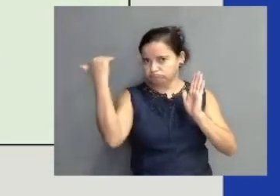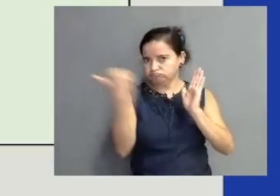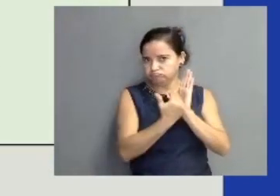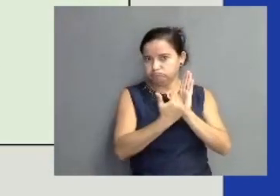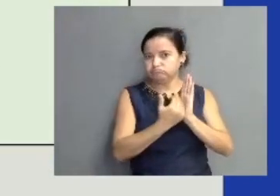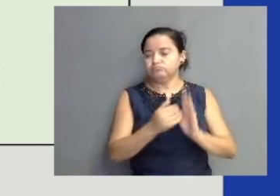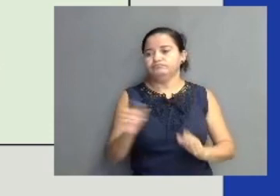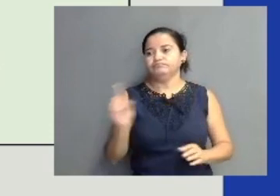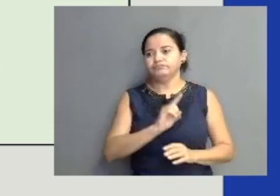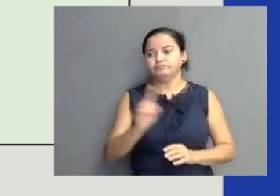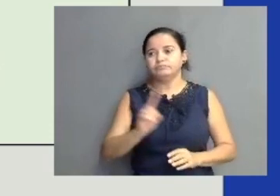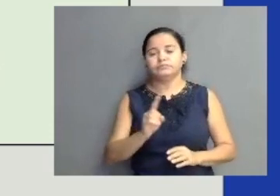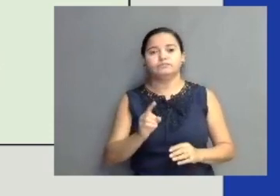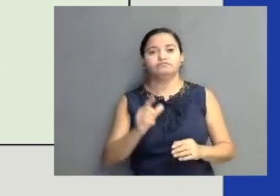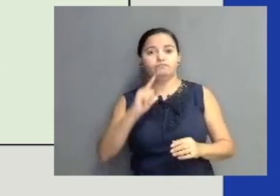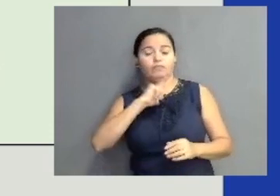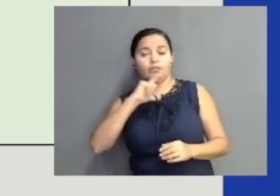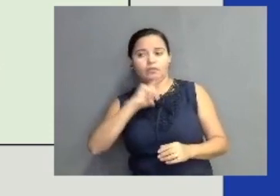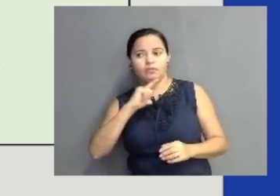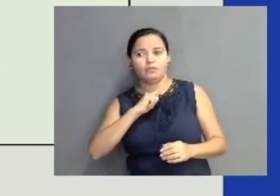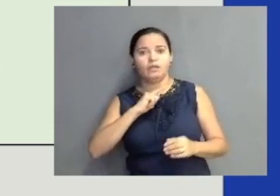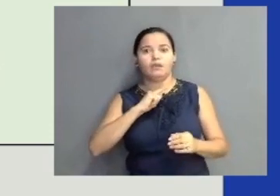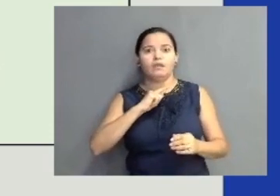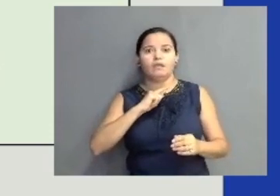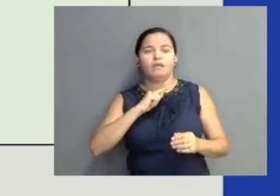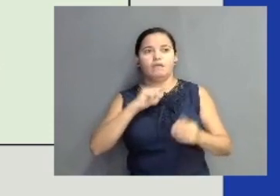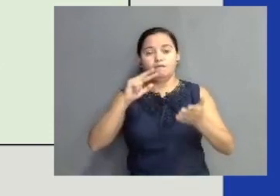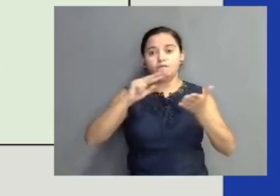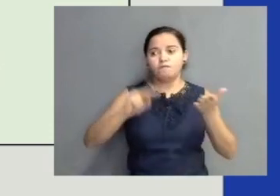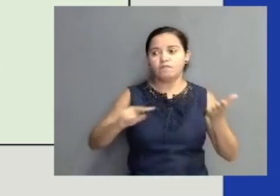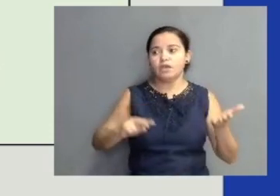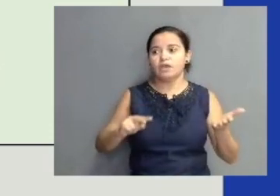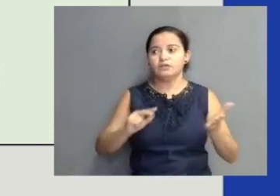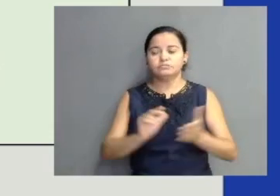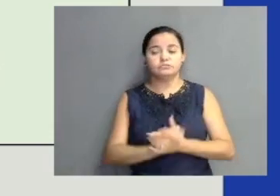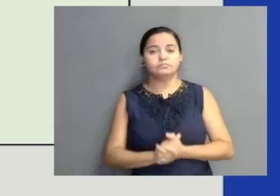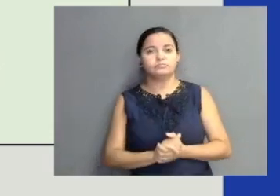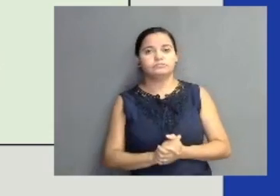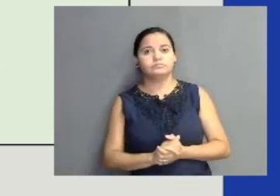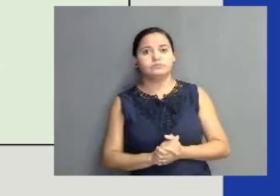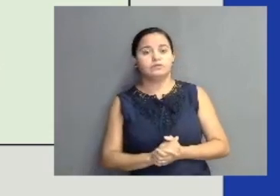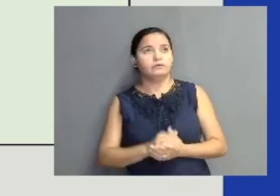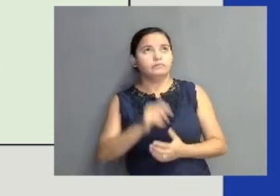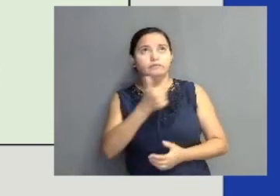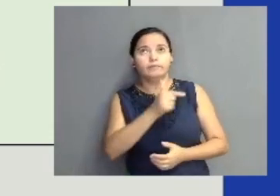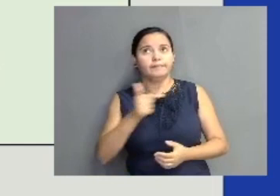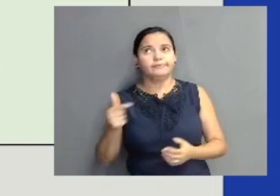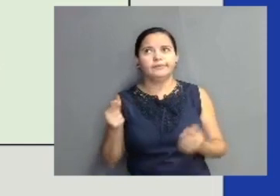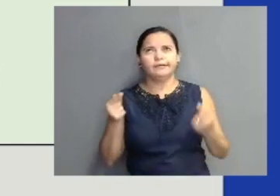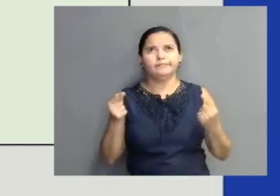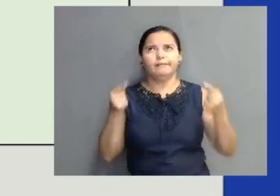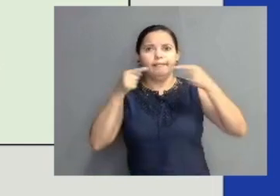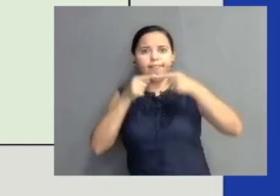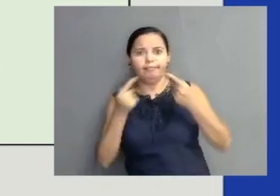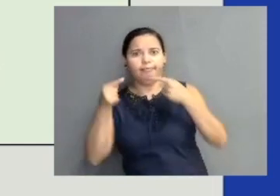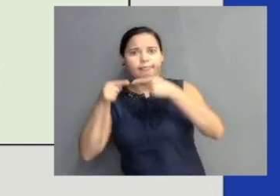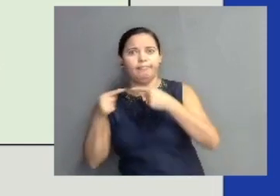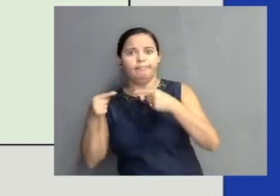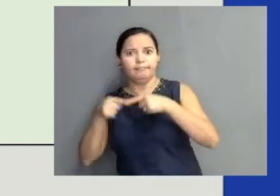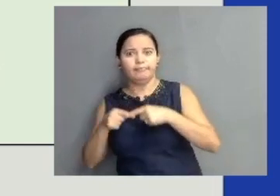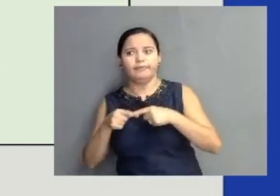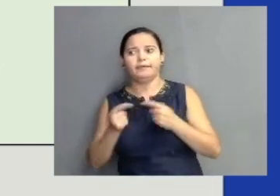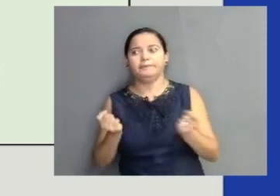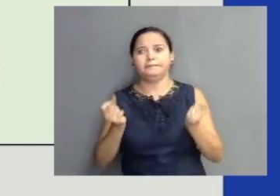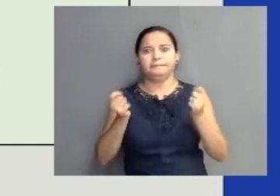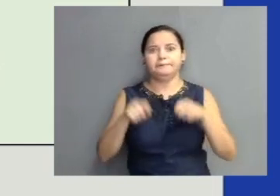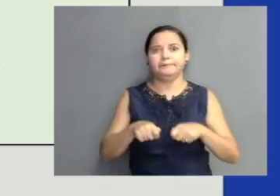poética. Já os chamados versos brancos, né, são aqueles que não possuem rima, entretanto, podem apresentar uma métrica.